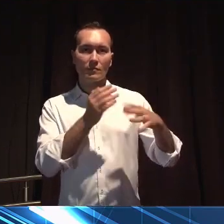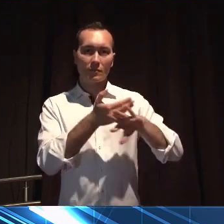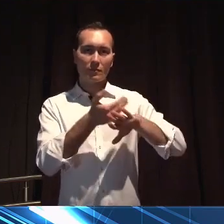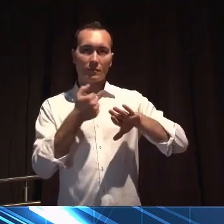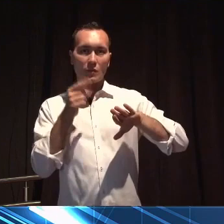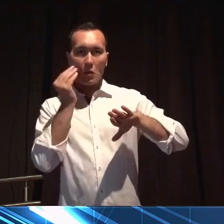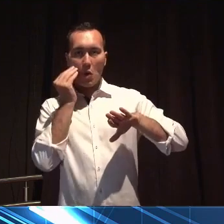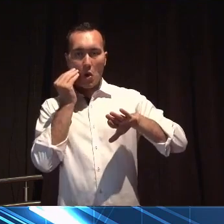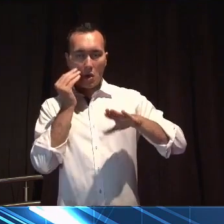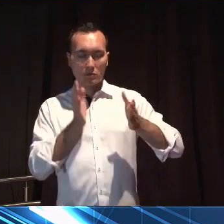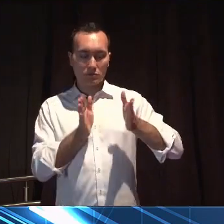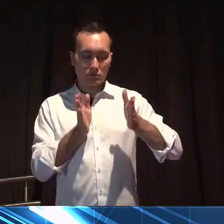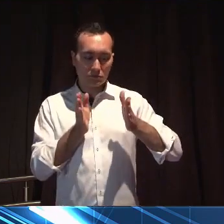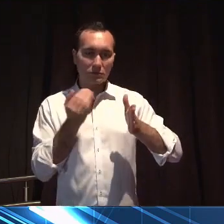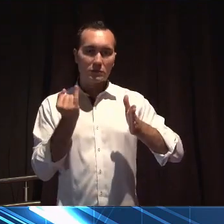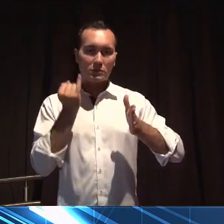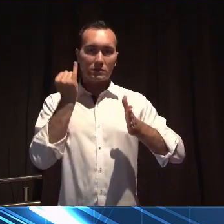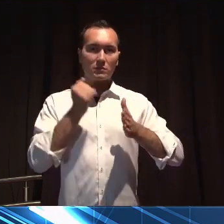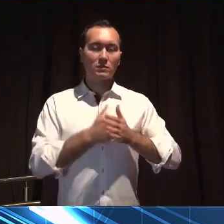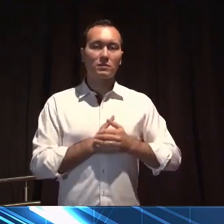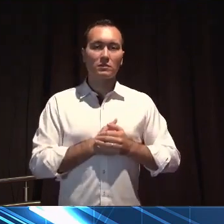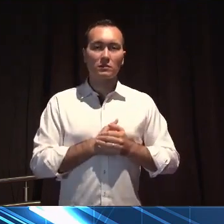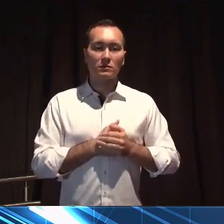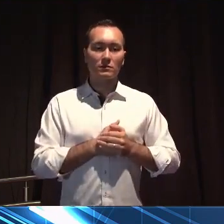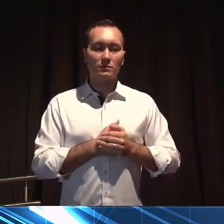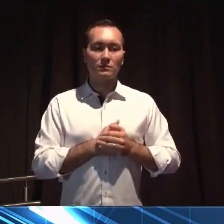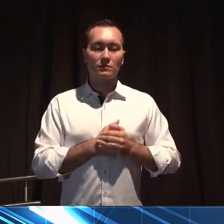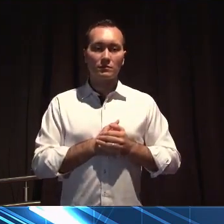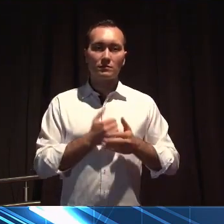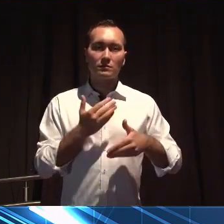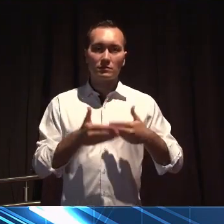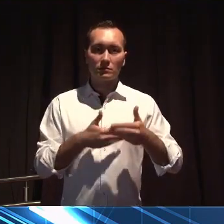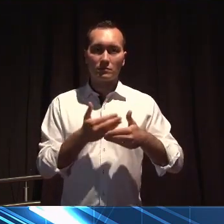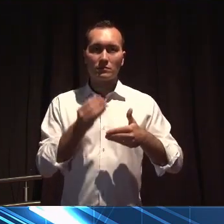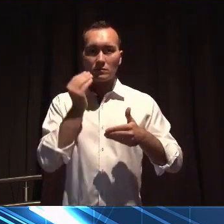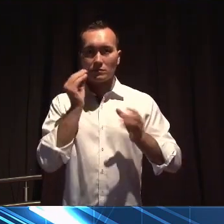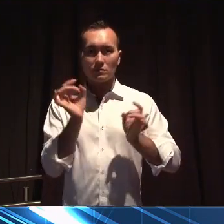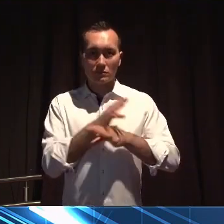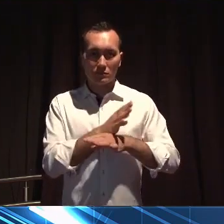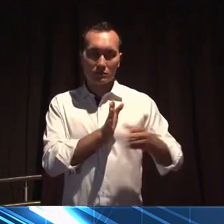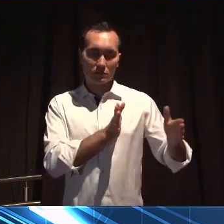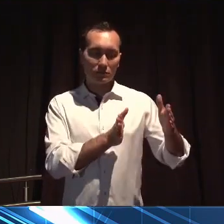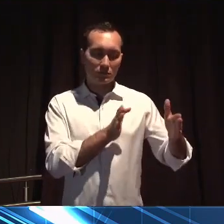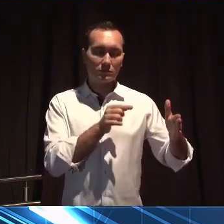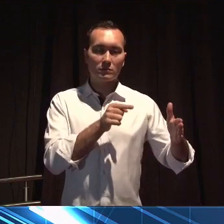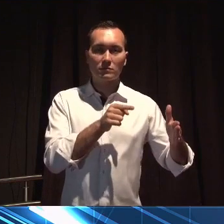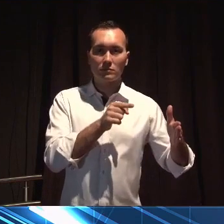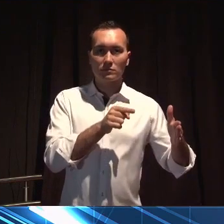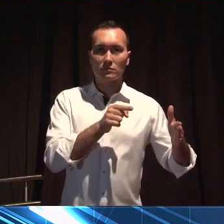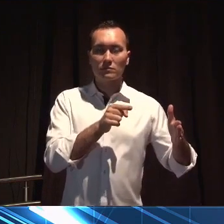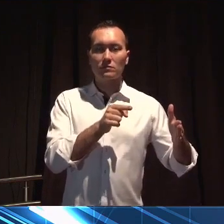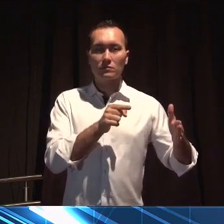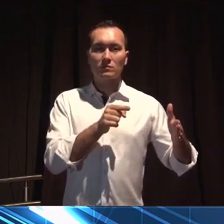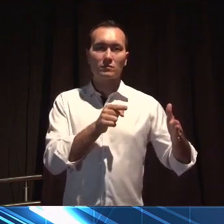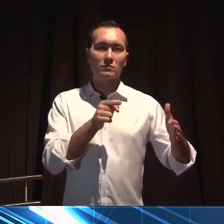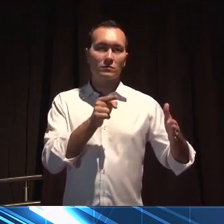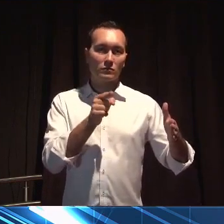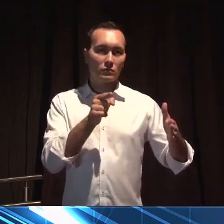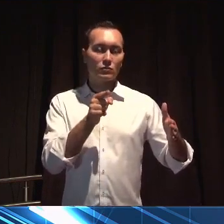nos endpoints e tal, a instância sobe, o teste segue rodando ali a cada 1, 2 minutos, depende. Então, isso é uma coisa que a gente faz bastante lá.